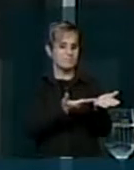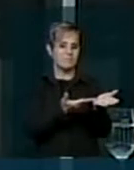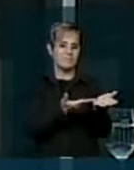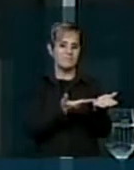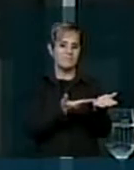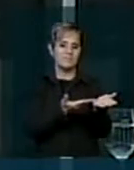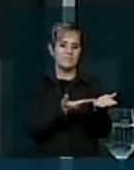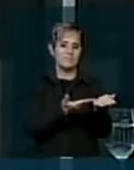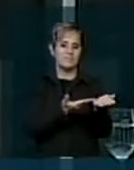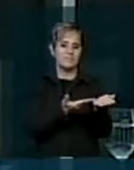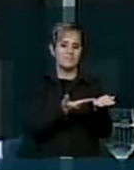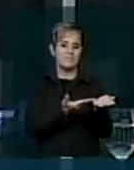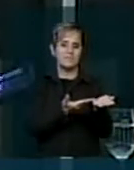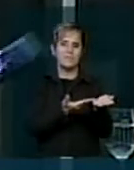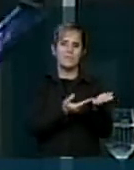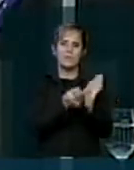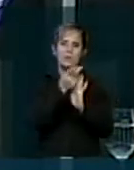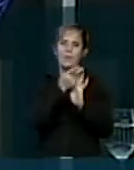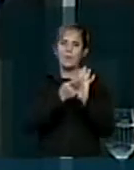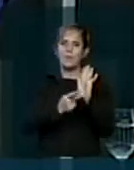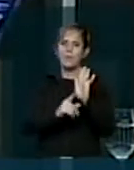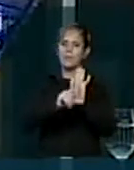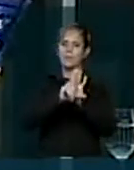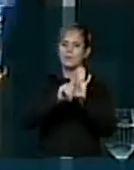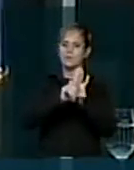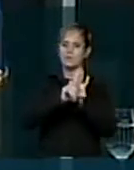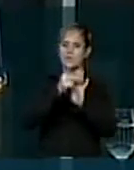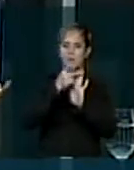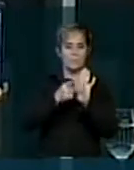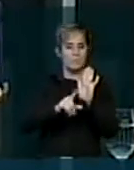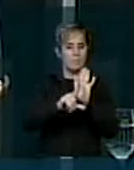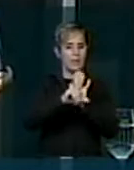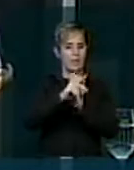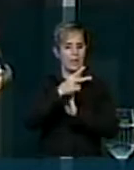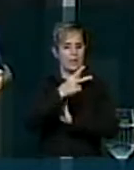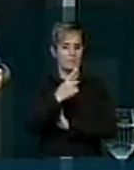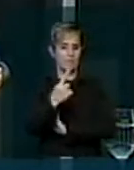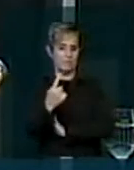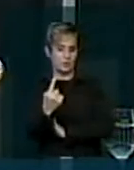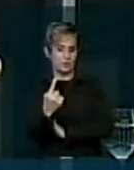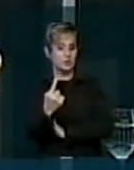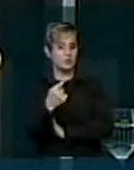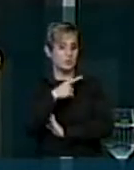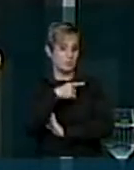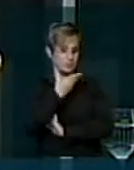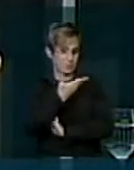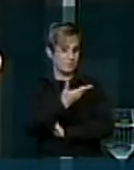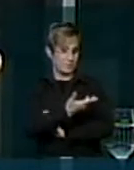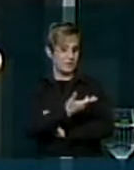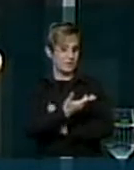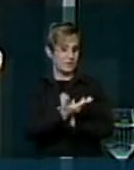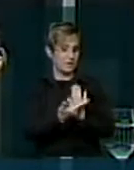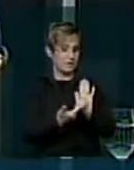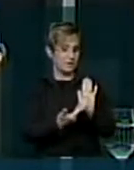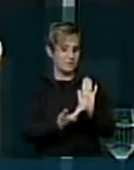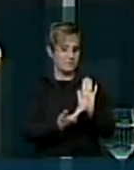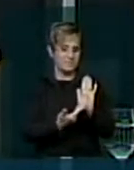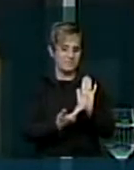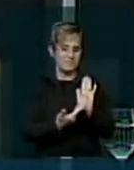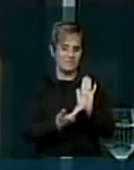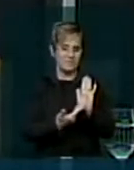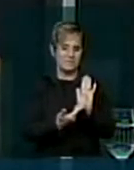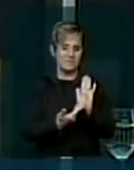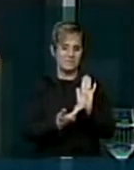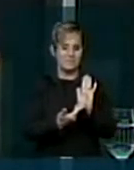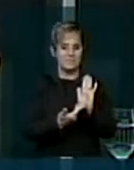com o projeto de lei PL 21, que está aqui exibido, que